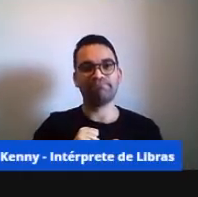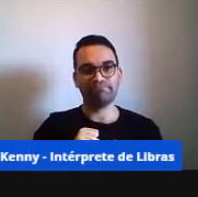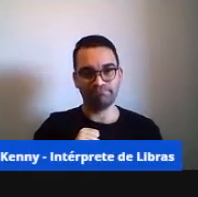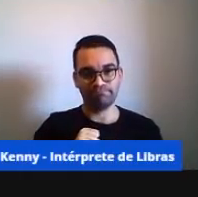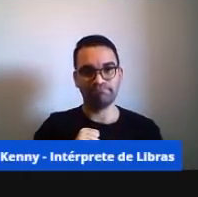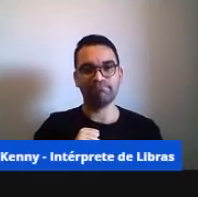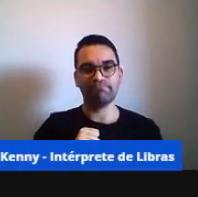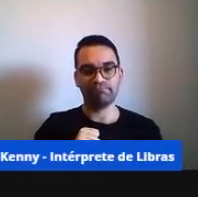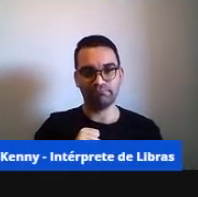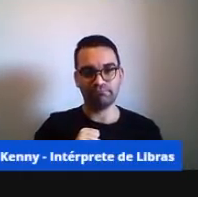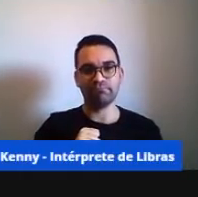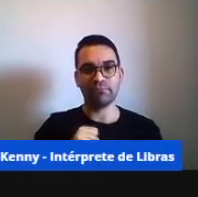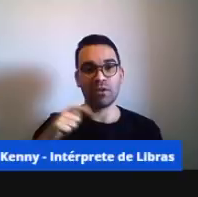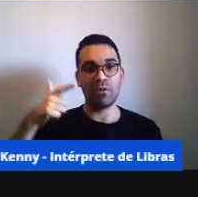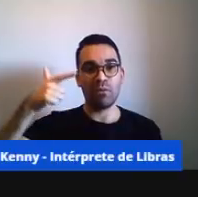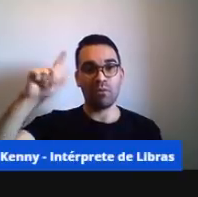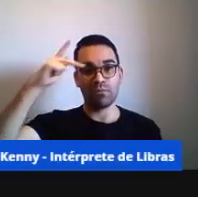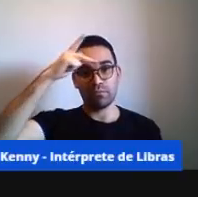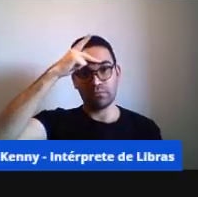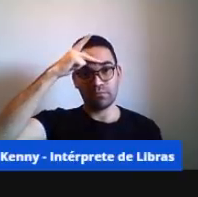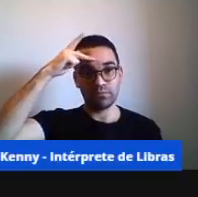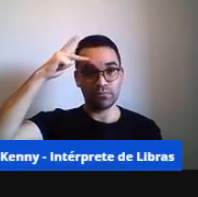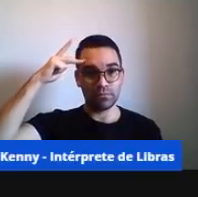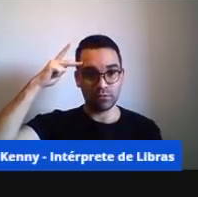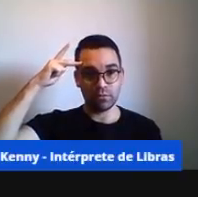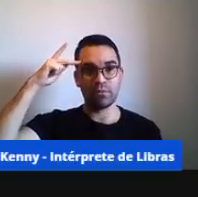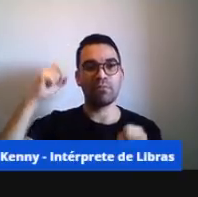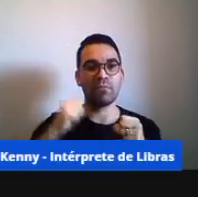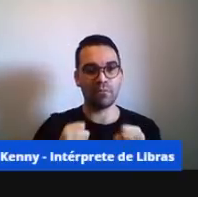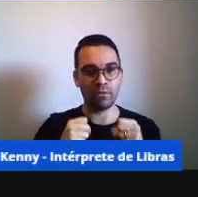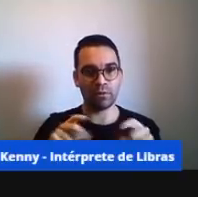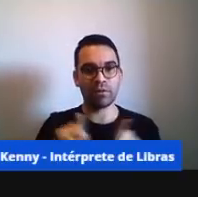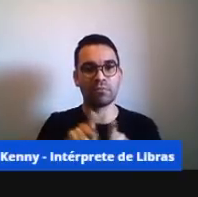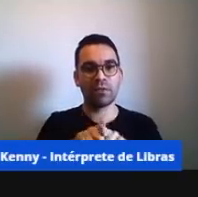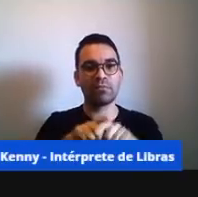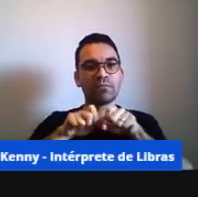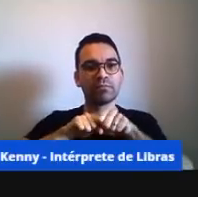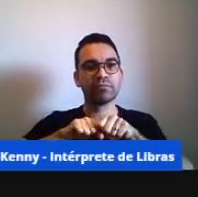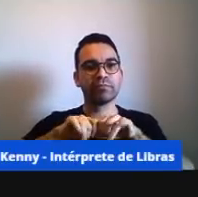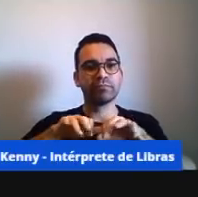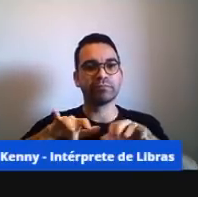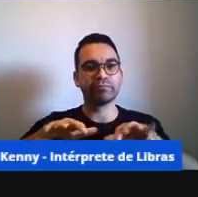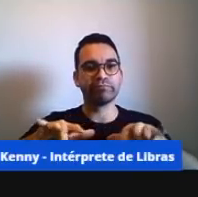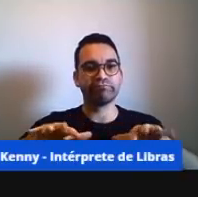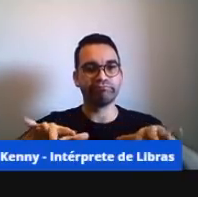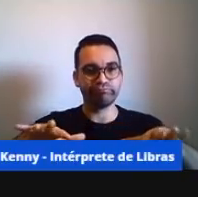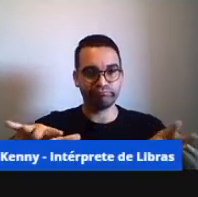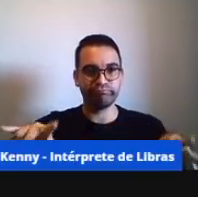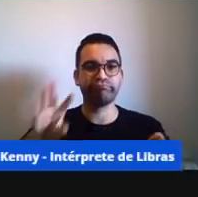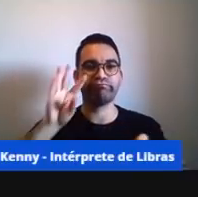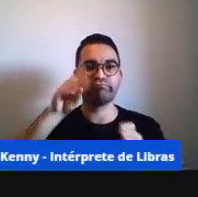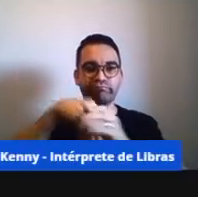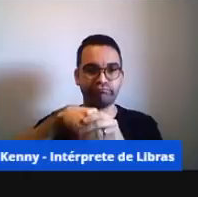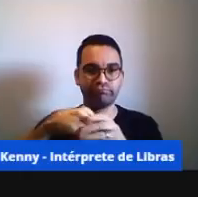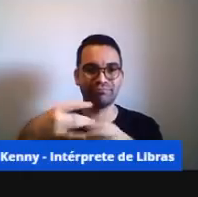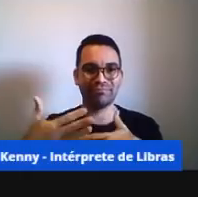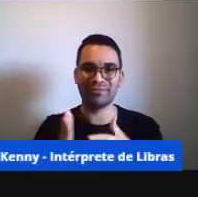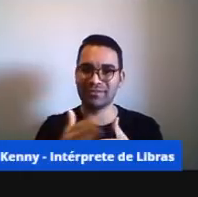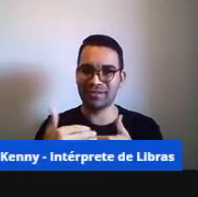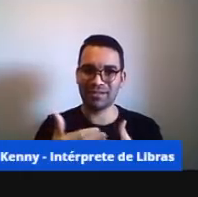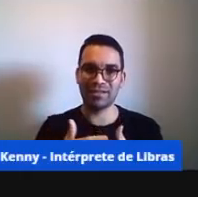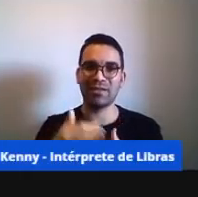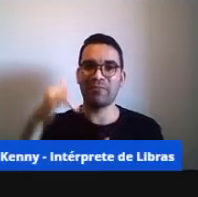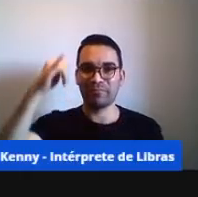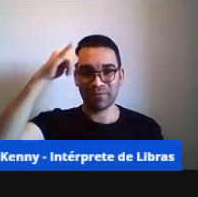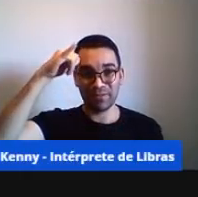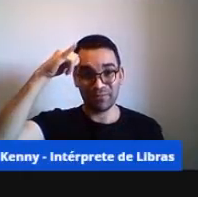carregada por esse vento do ar-condicionado por mais de 1,5 metro. Então, a distância de 1,5 metro não vai ser suficiente. Então, por isso que se deve evitar ao máximo o